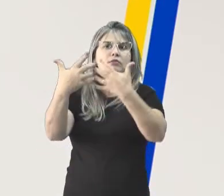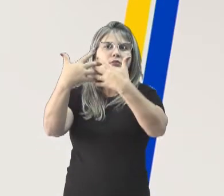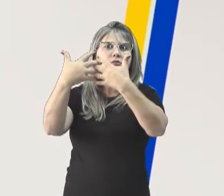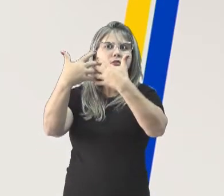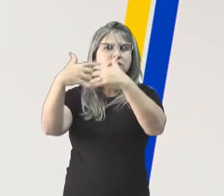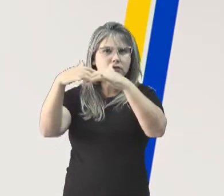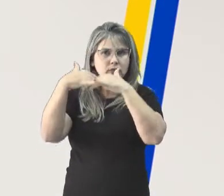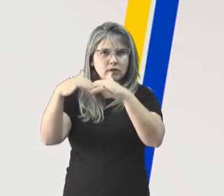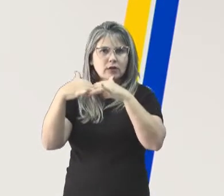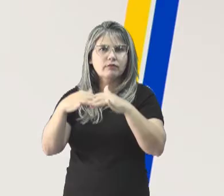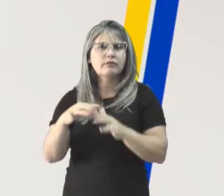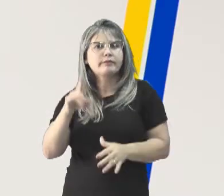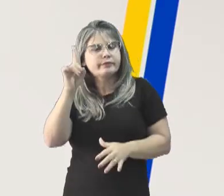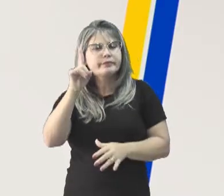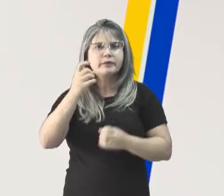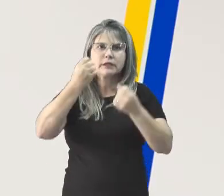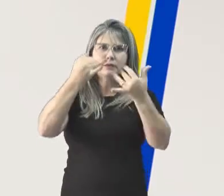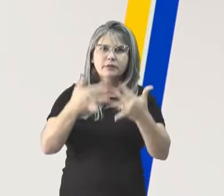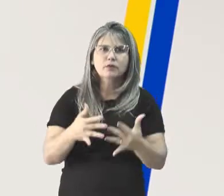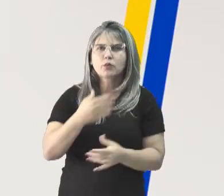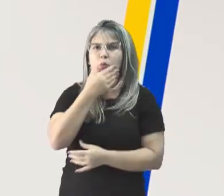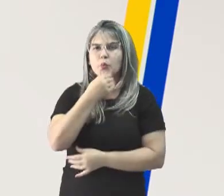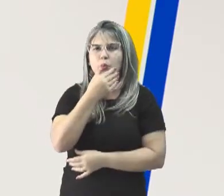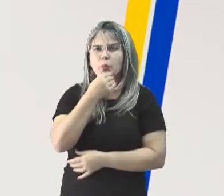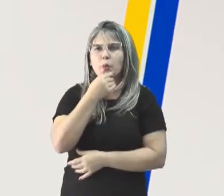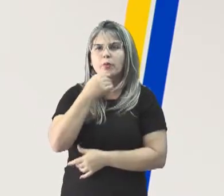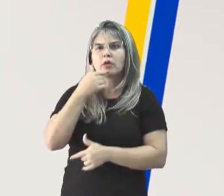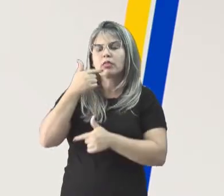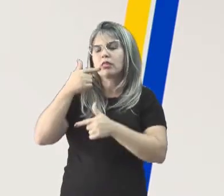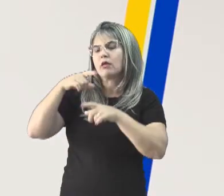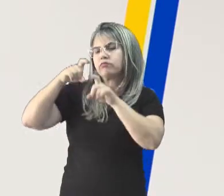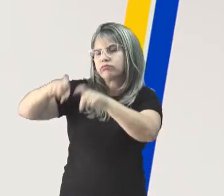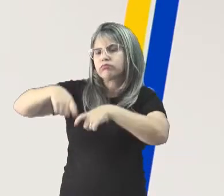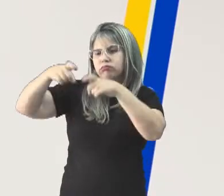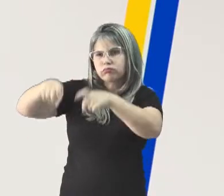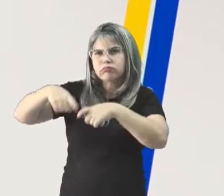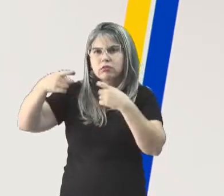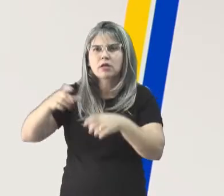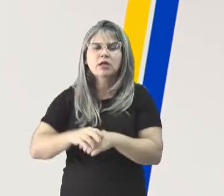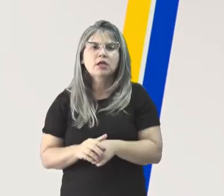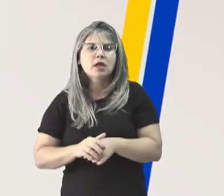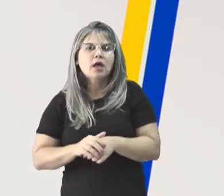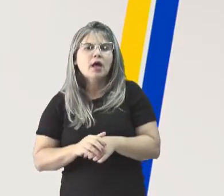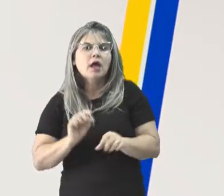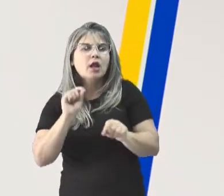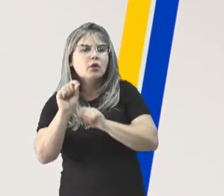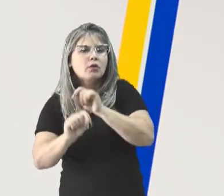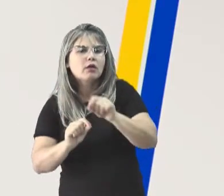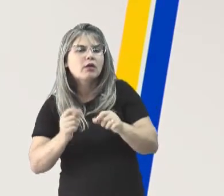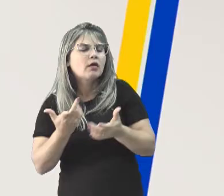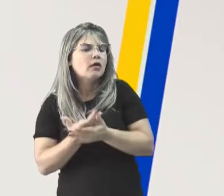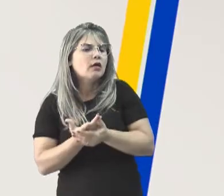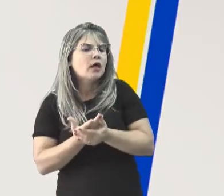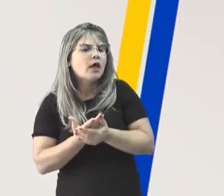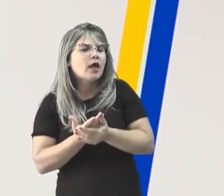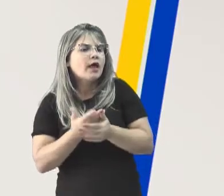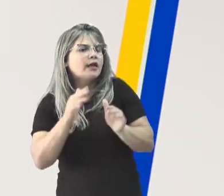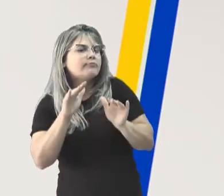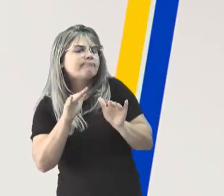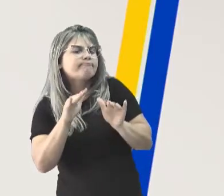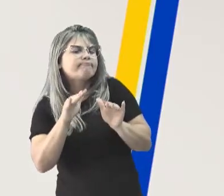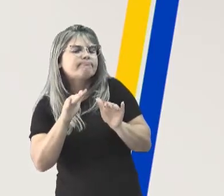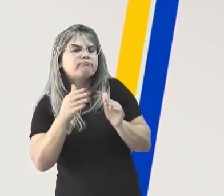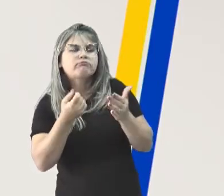seguinte: um fazendeiro contratou 19 caminhões com a mesma capacidade de carga